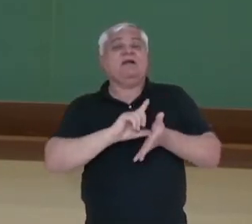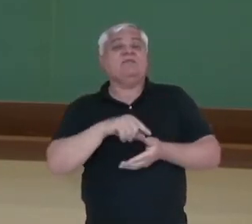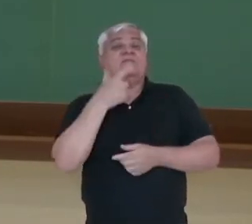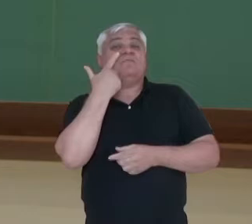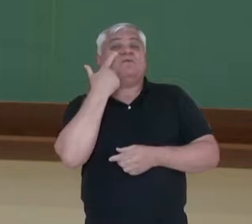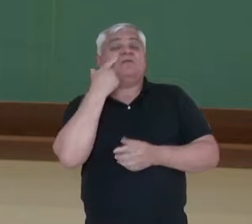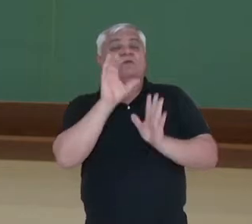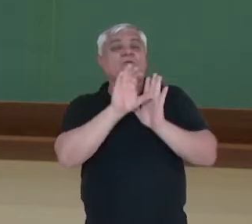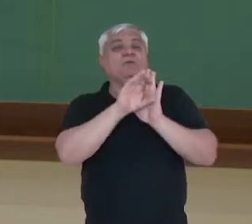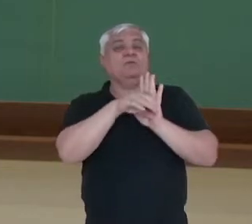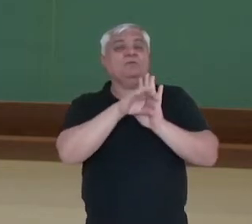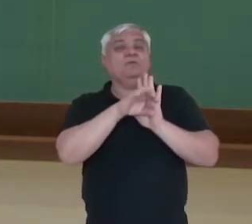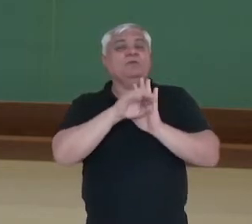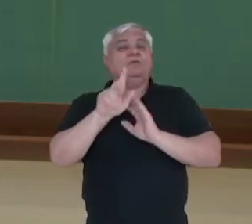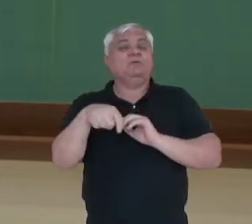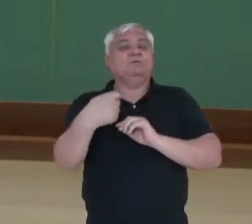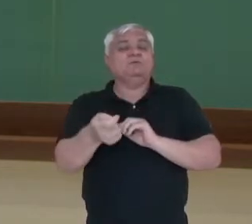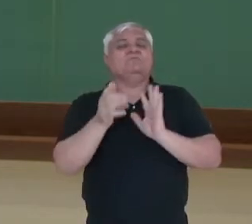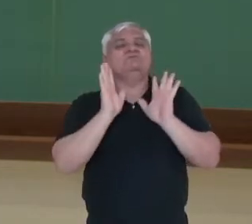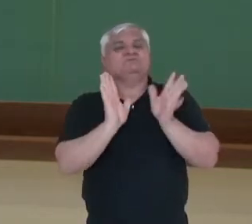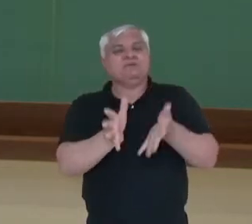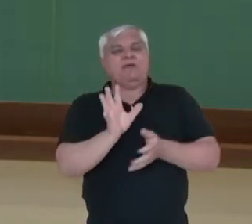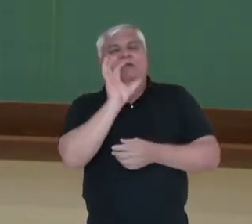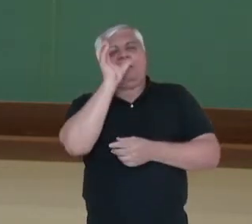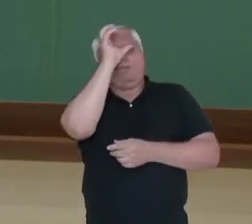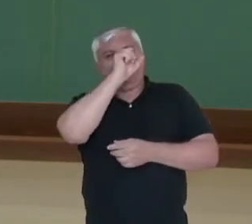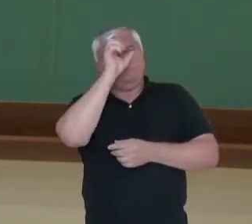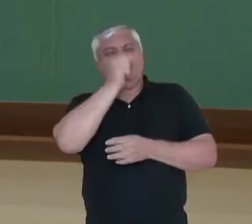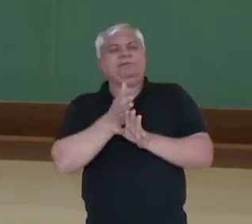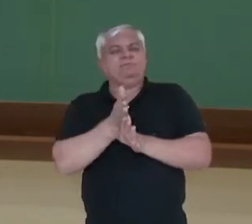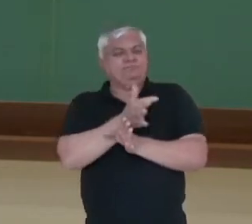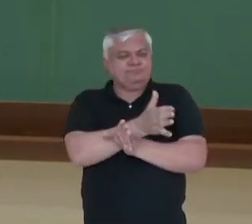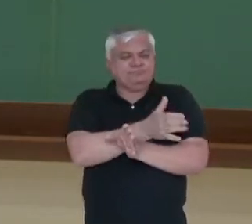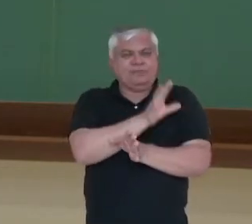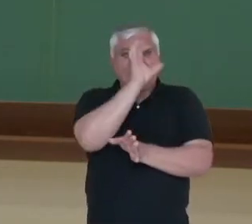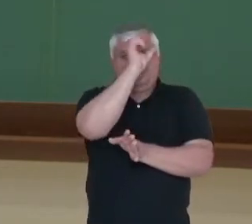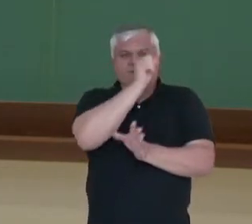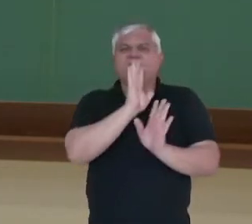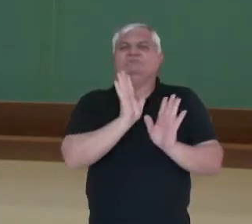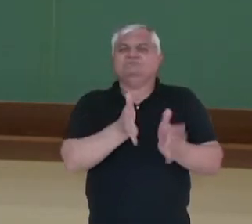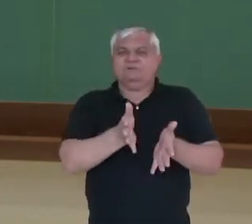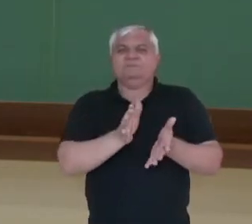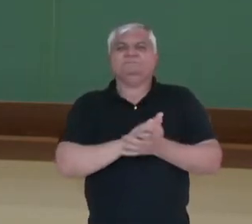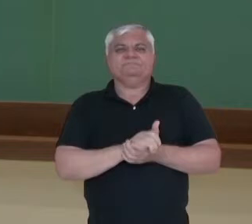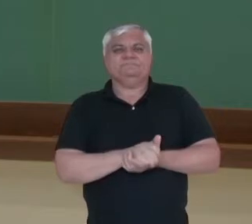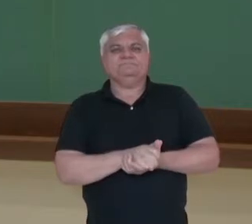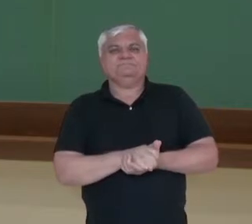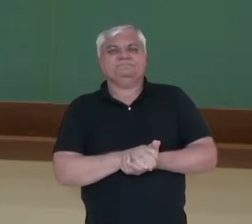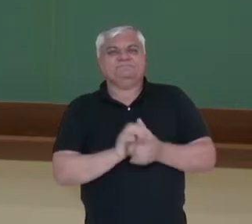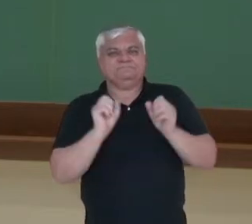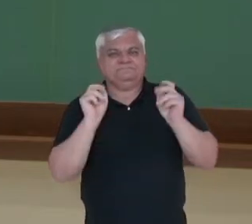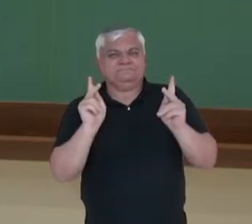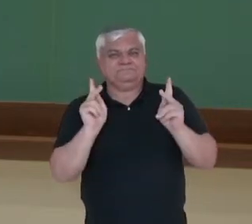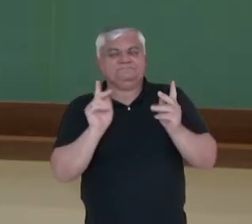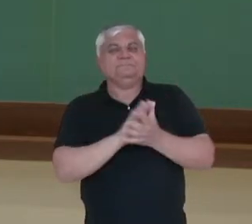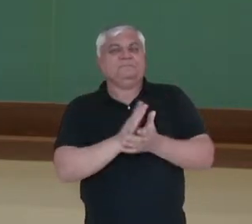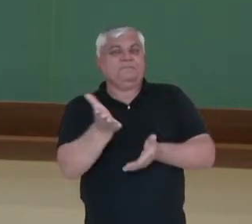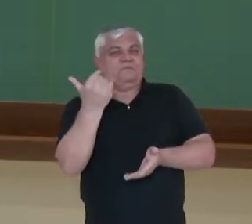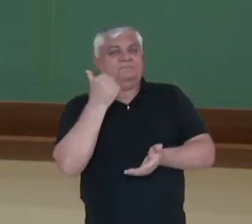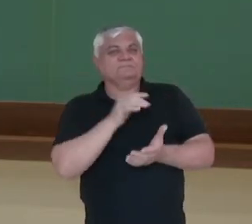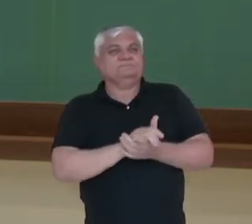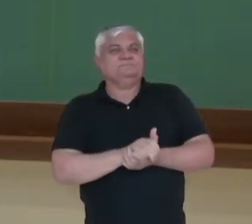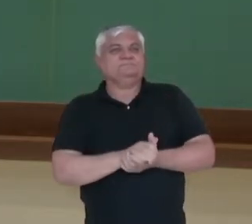alguns conceitos que vocês já viram, já estudaram em aulas anteriores, ok? Vamos